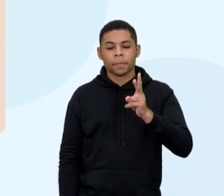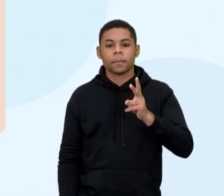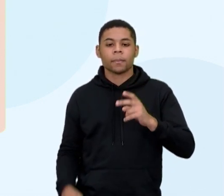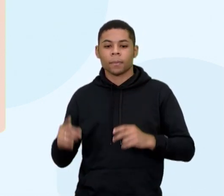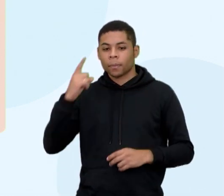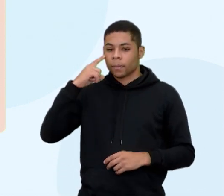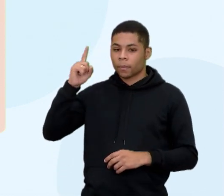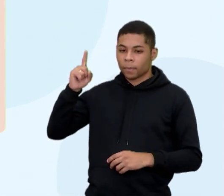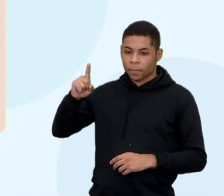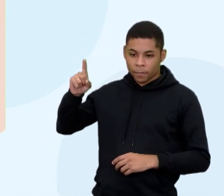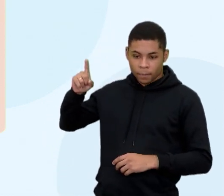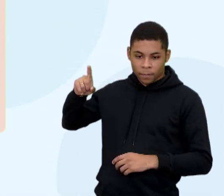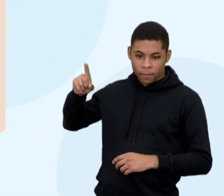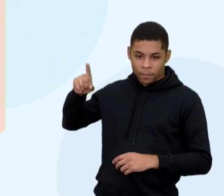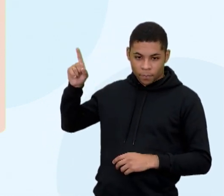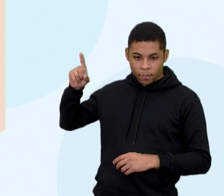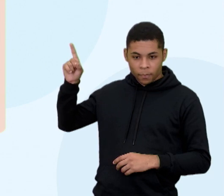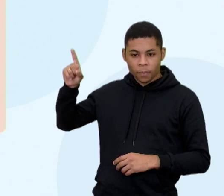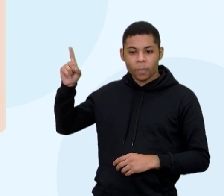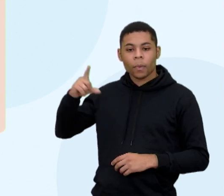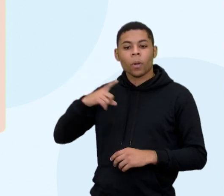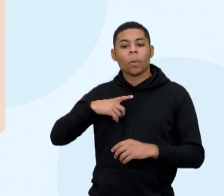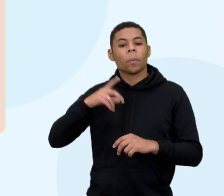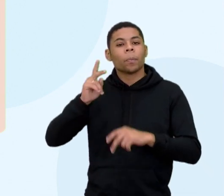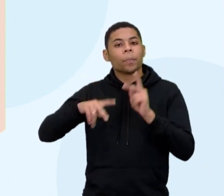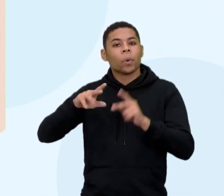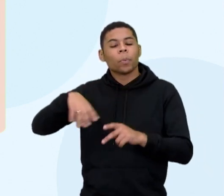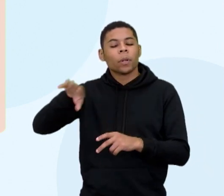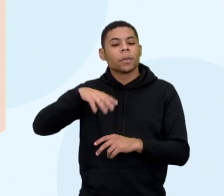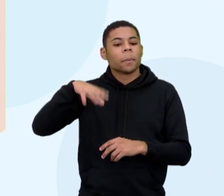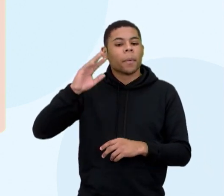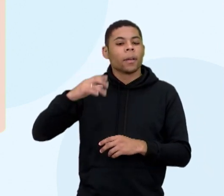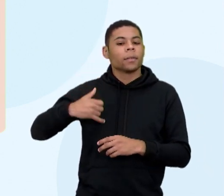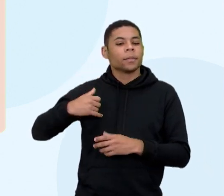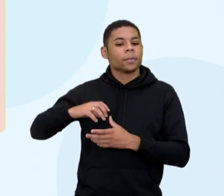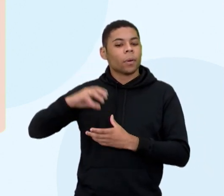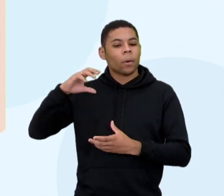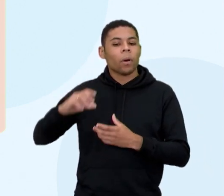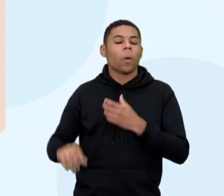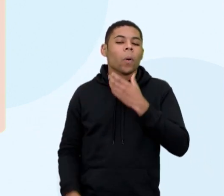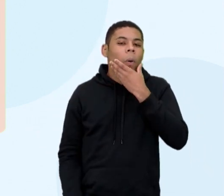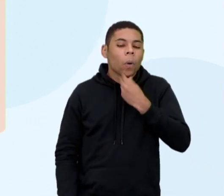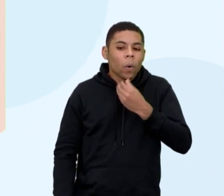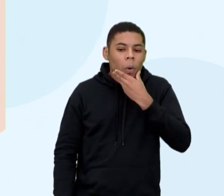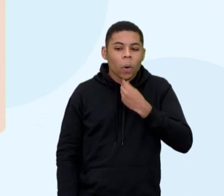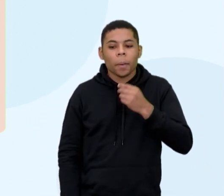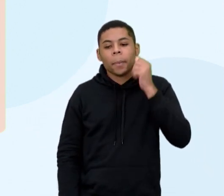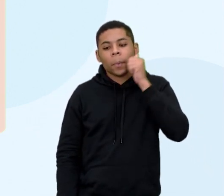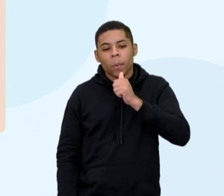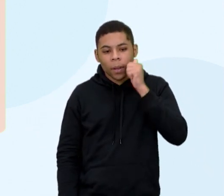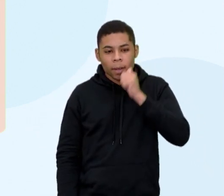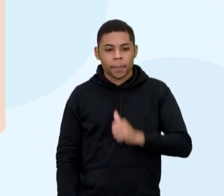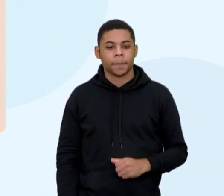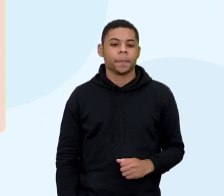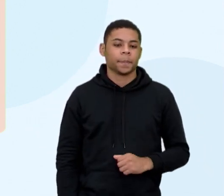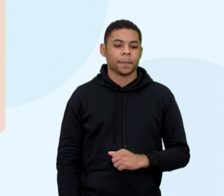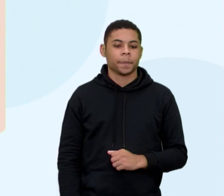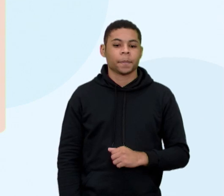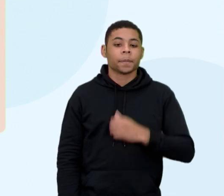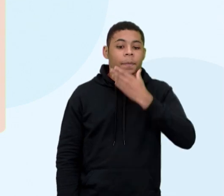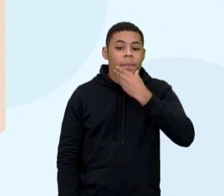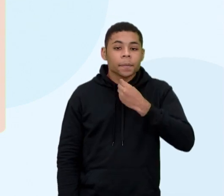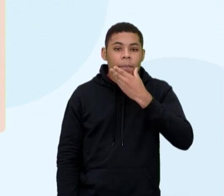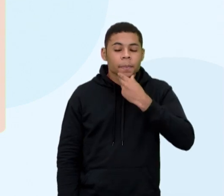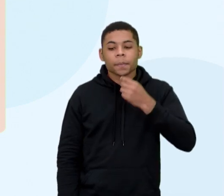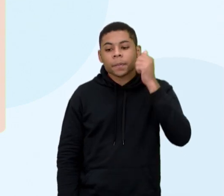da pirâmide, considerada aí de população mais idosa, também entre homens e mulheres. Então, tanto entre homens e